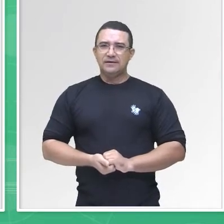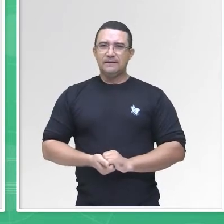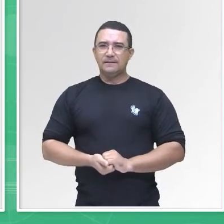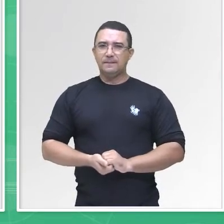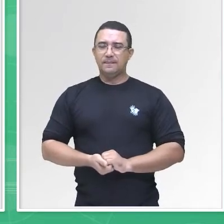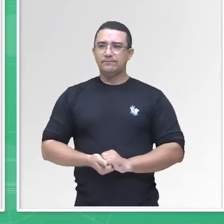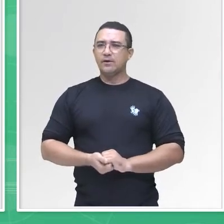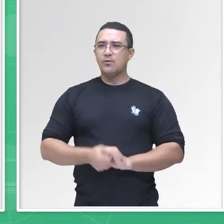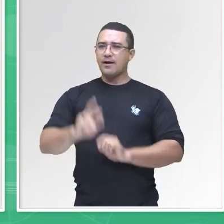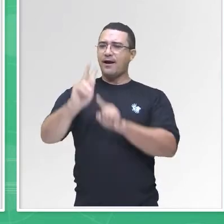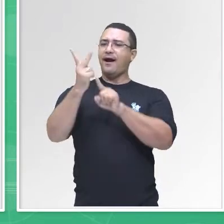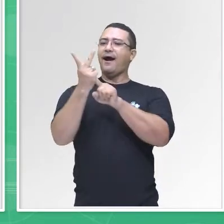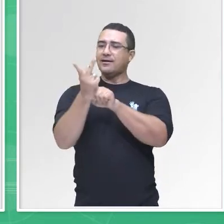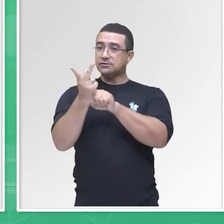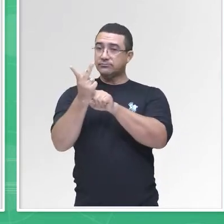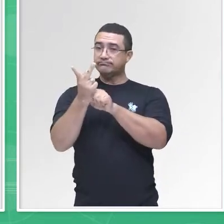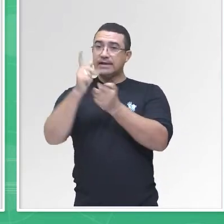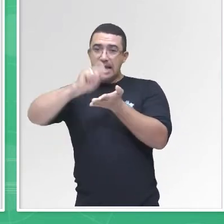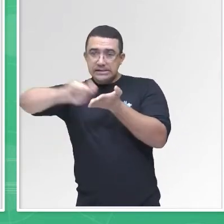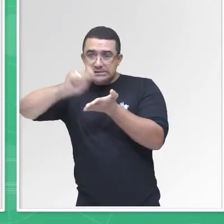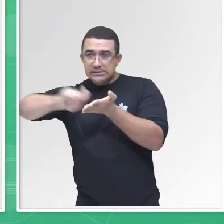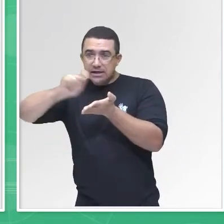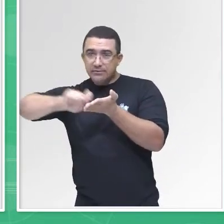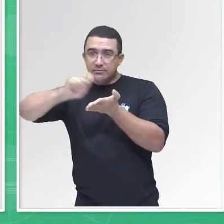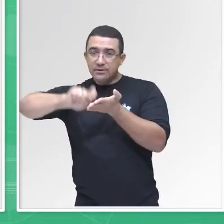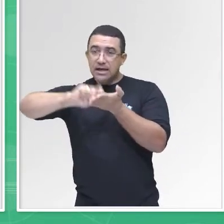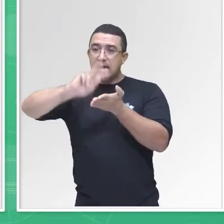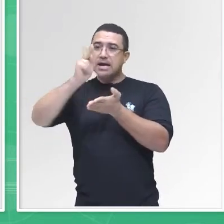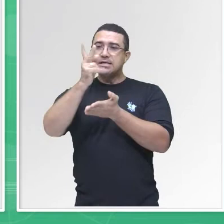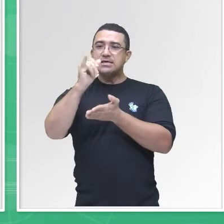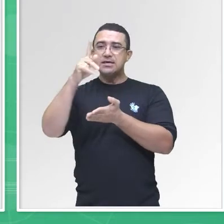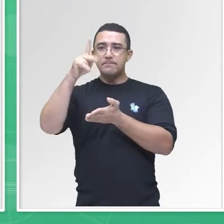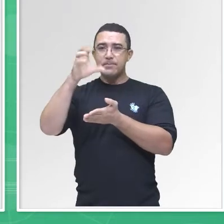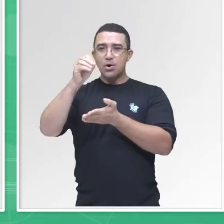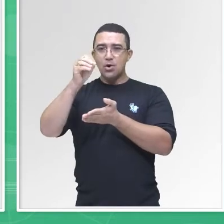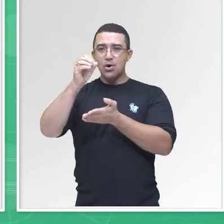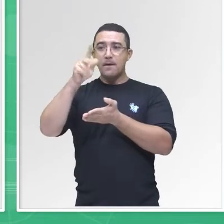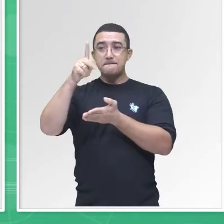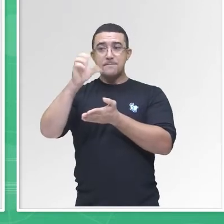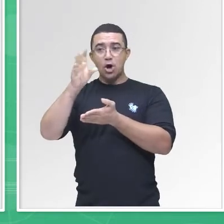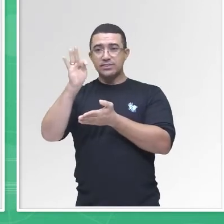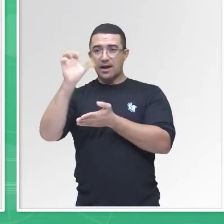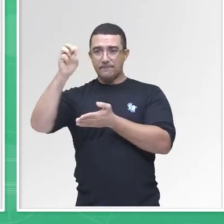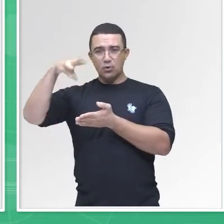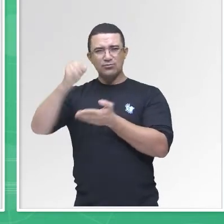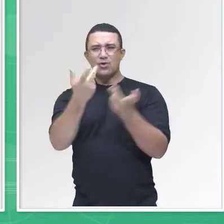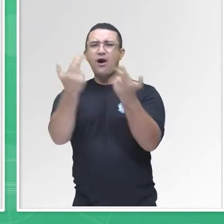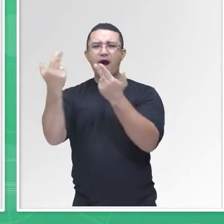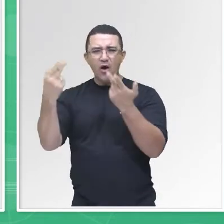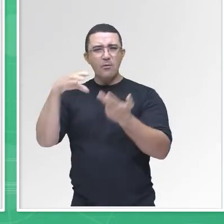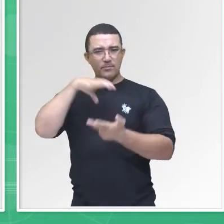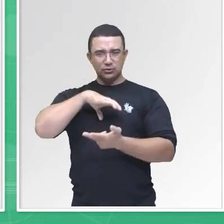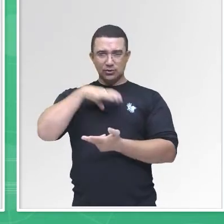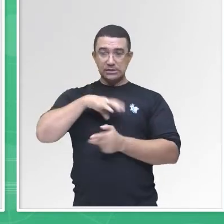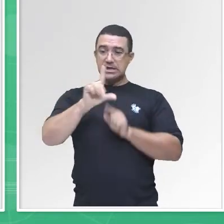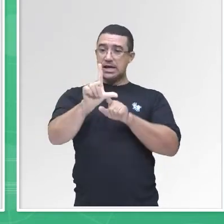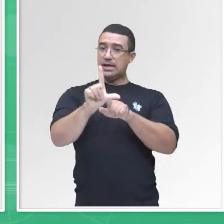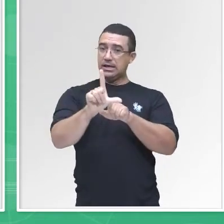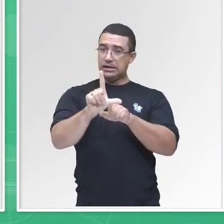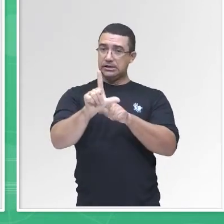com la H, se escreve hipopótamo. Igual português, né? Com la L, se